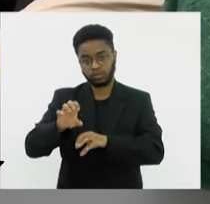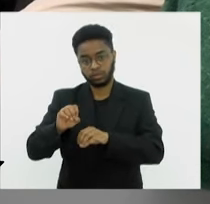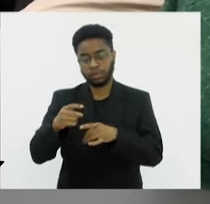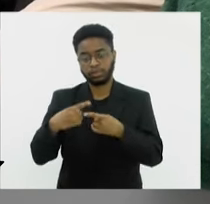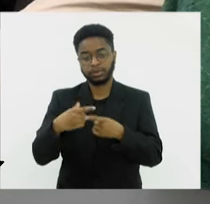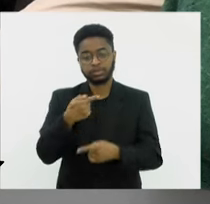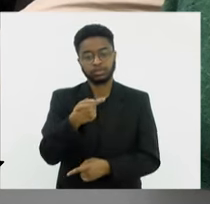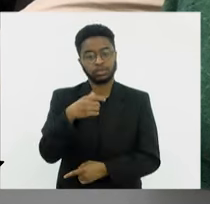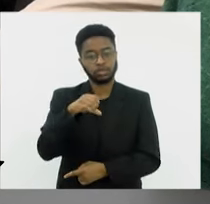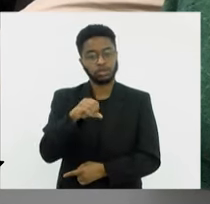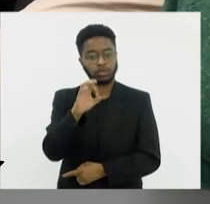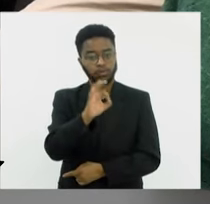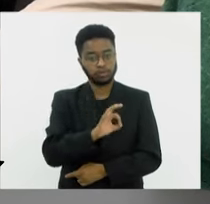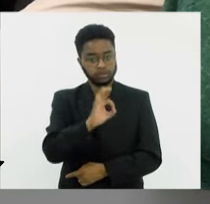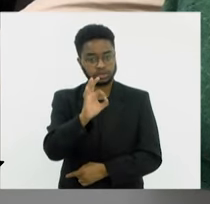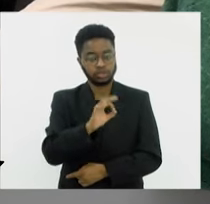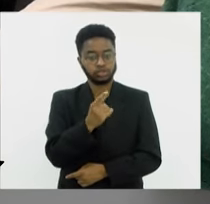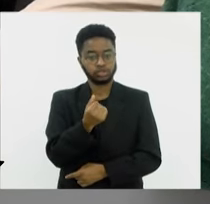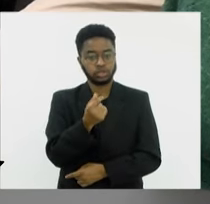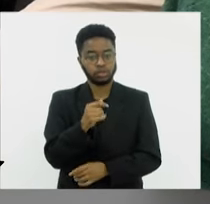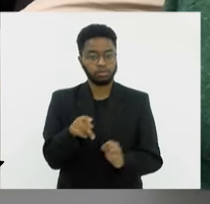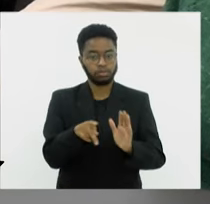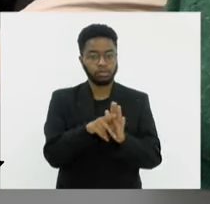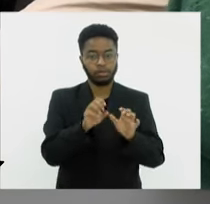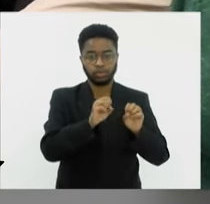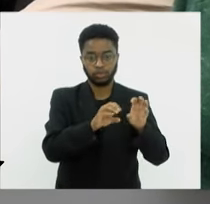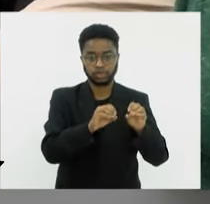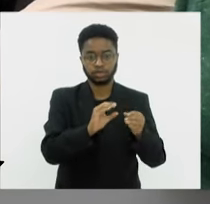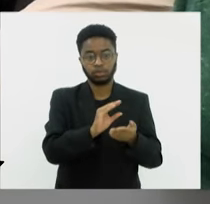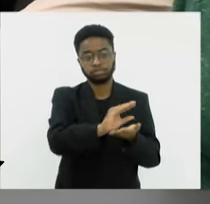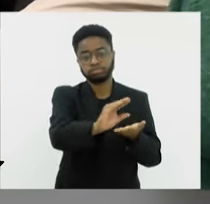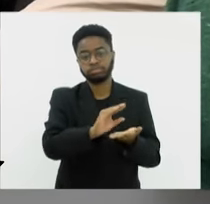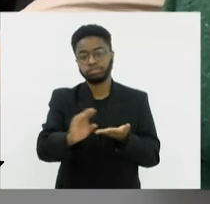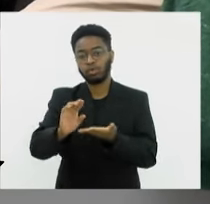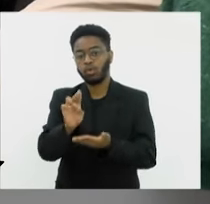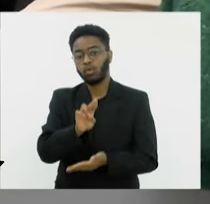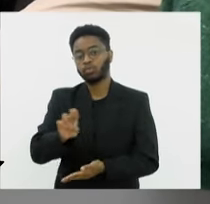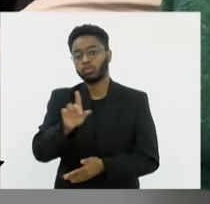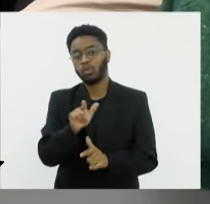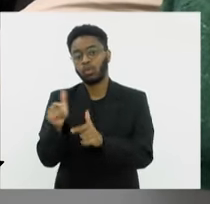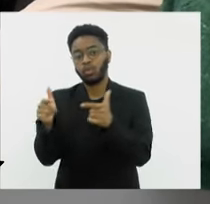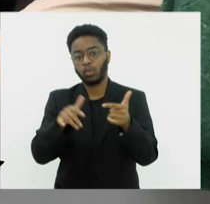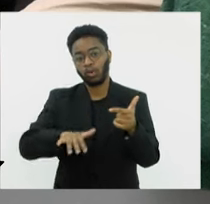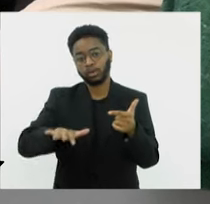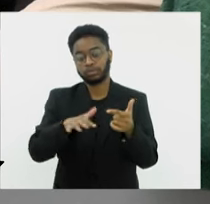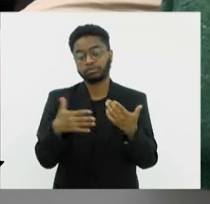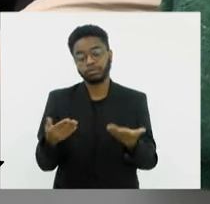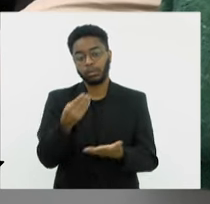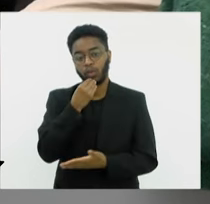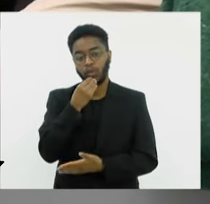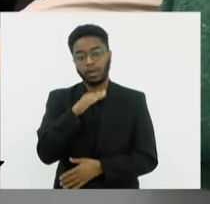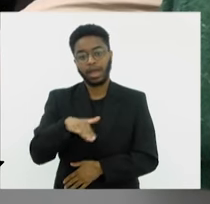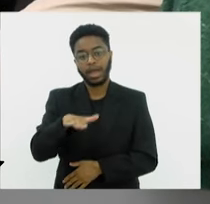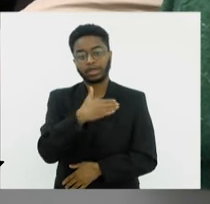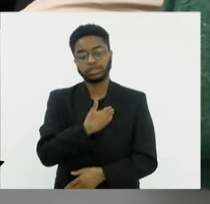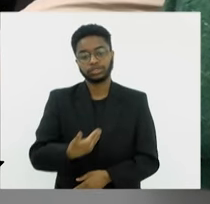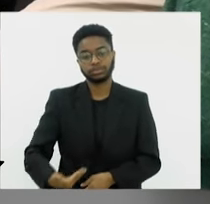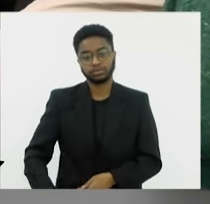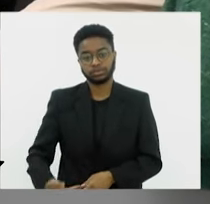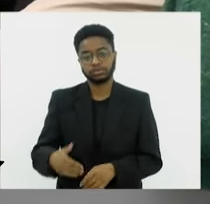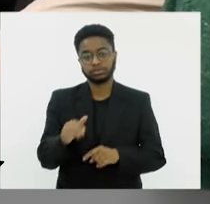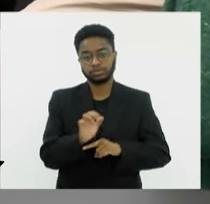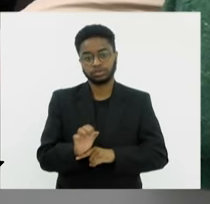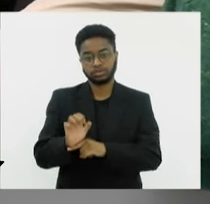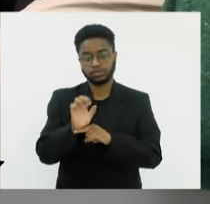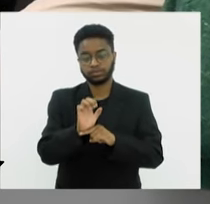79% das verbas da função educação estão indo para outras áreas, sendo, evidentemente, a rede estadual de educação a mais importante, é que tem a